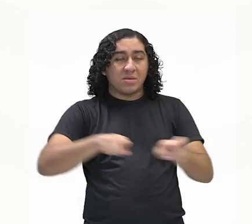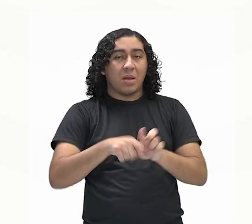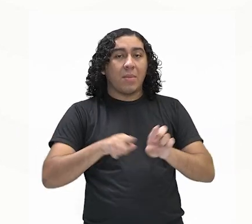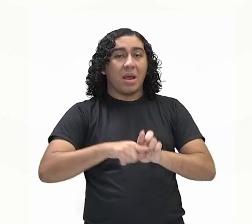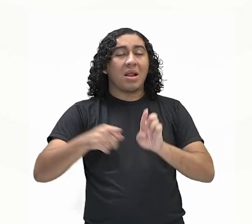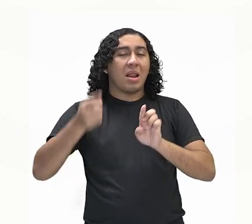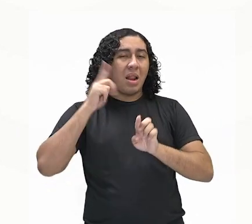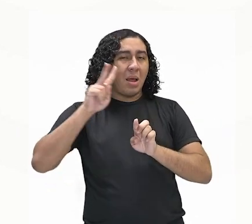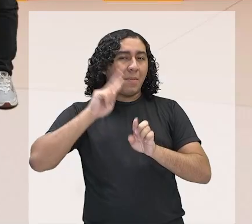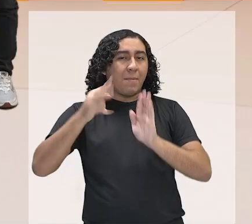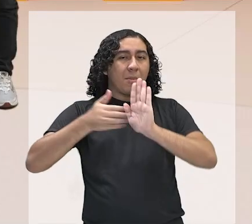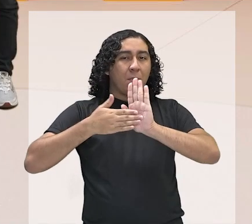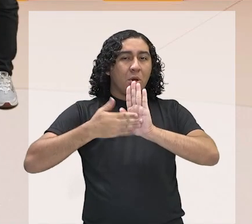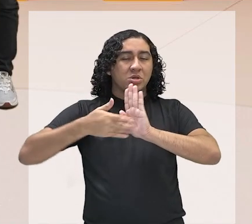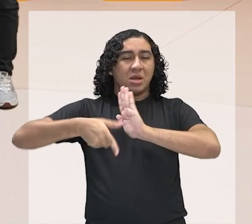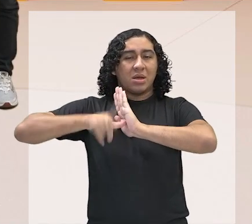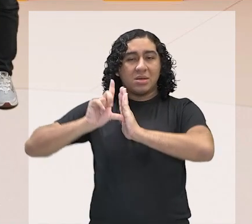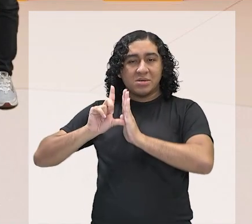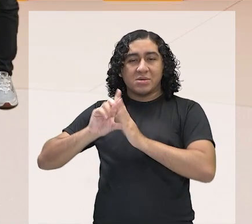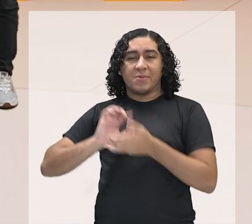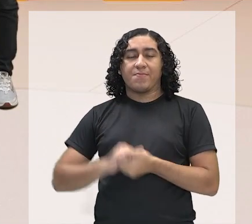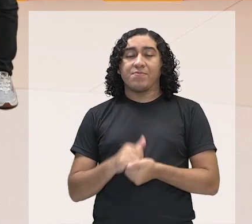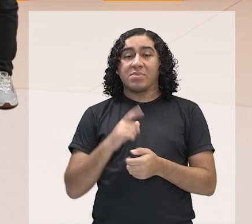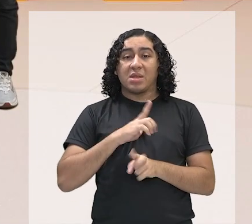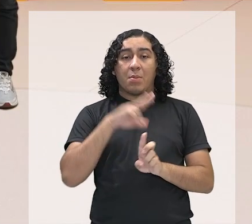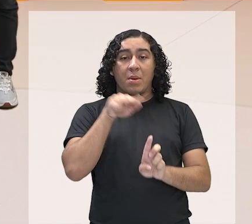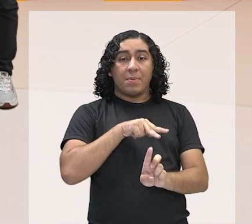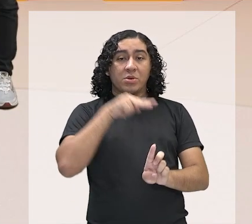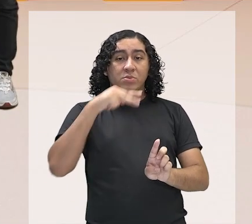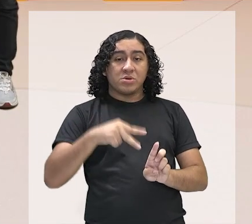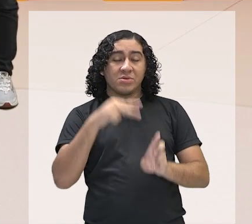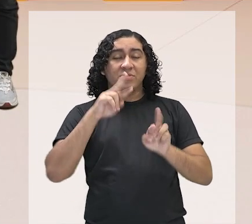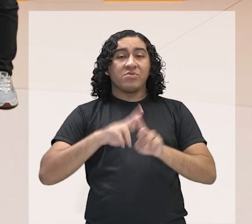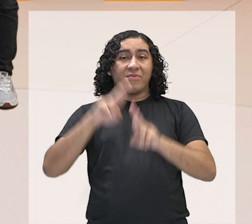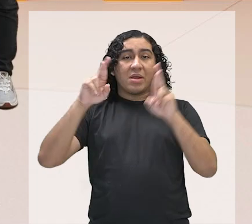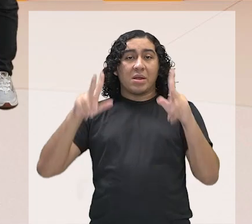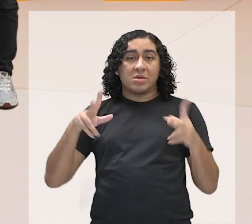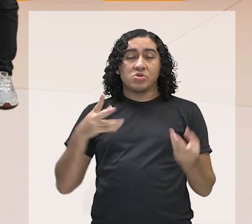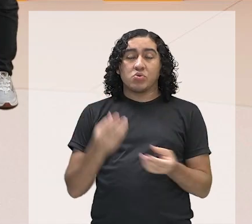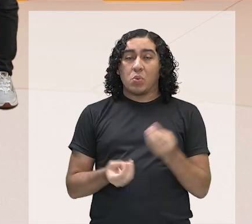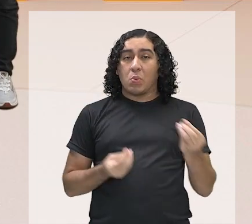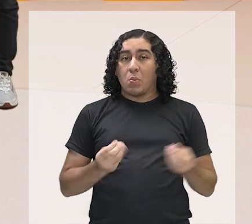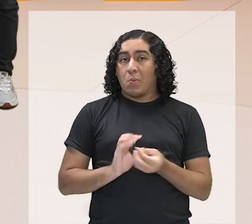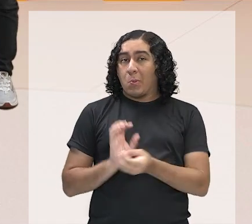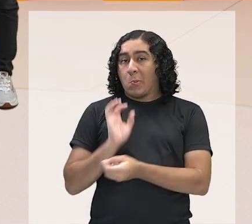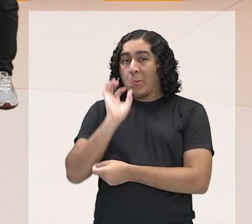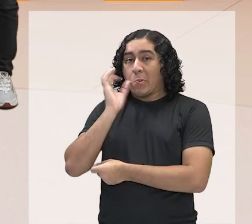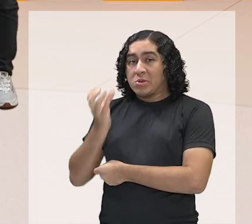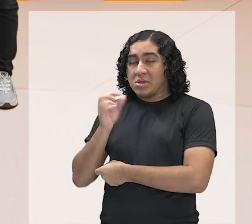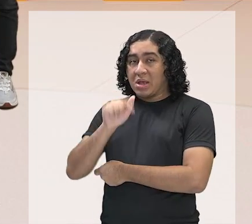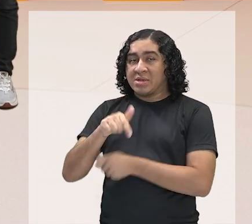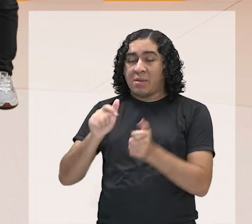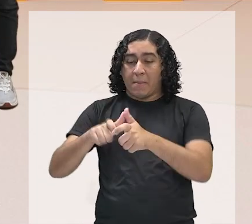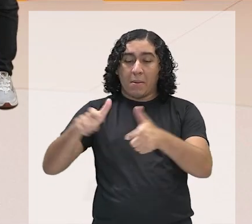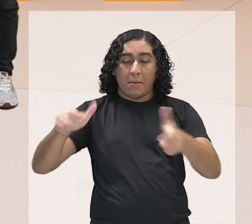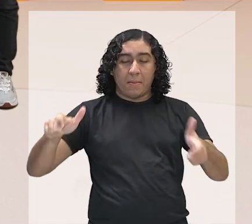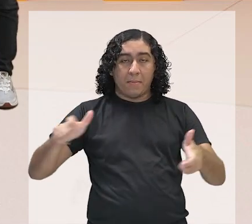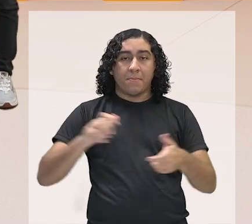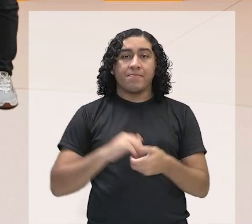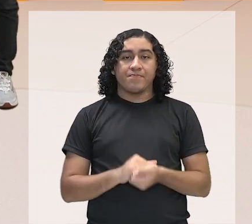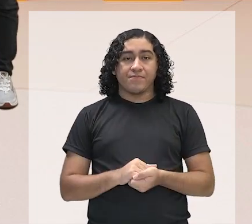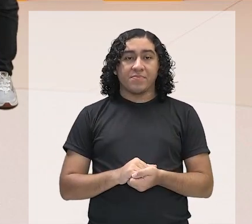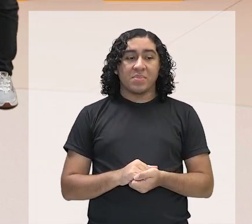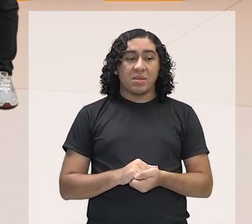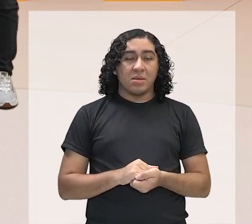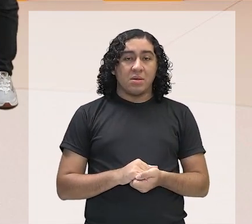que inclusive tem ali uma visão neomalthusiana de como se daria esse crescimento zero, tá? Os países,